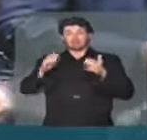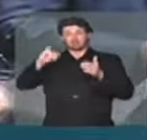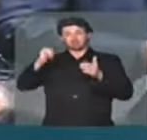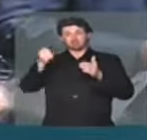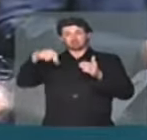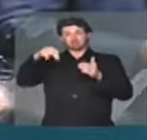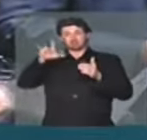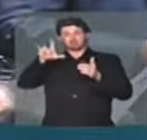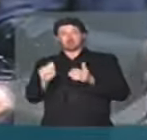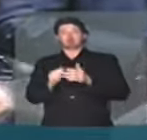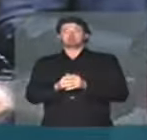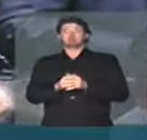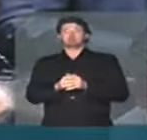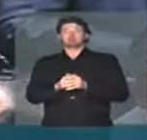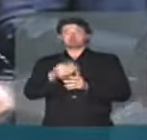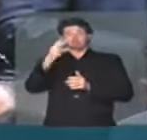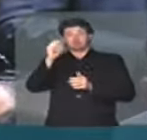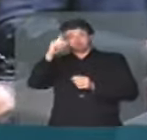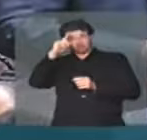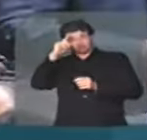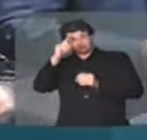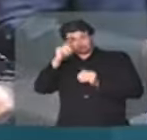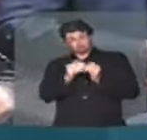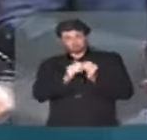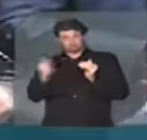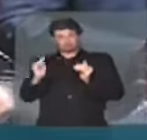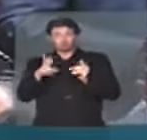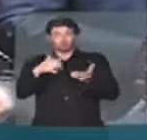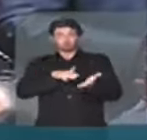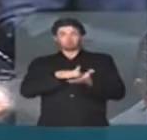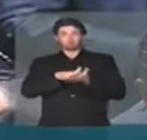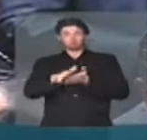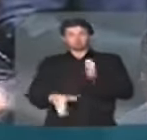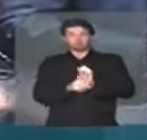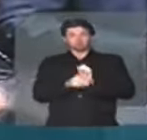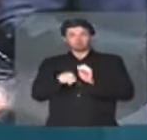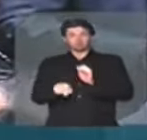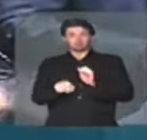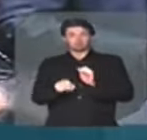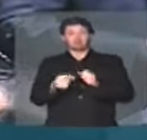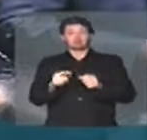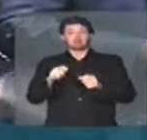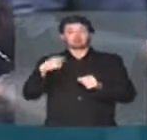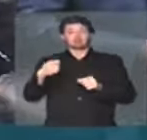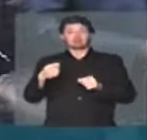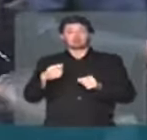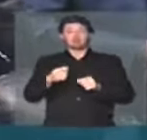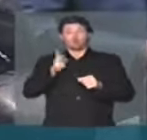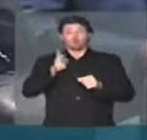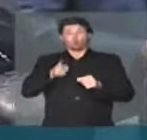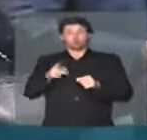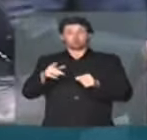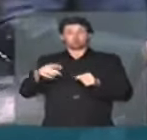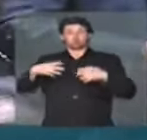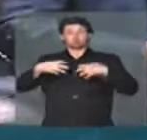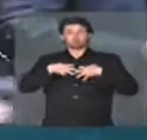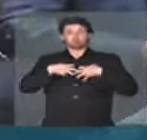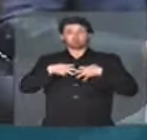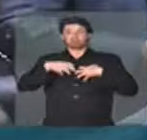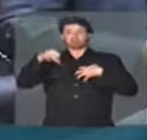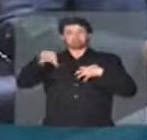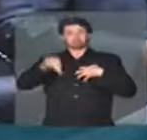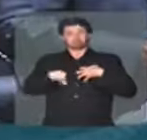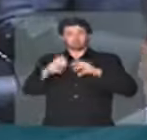de uma janela de 30 dias após a promulgação da emenda para aquele que não estiver comportado dentro